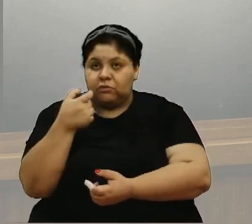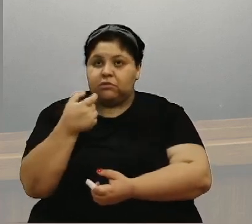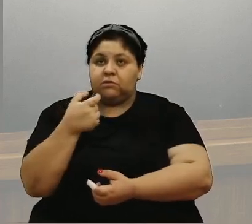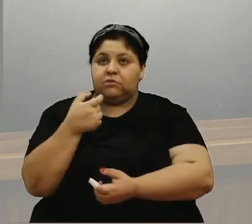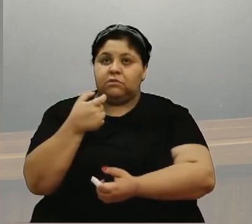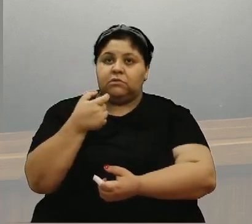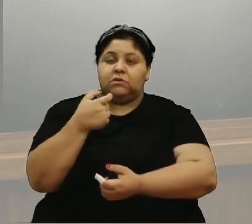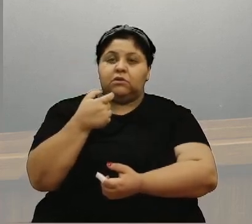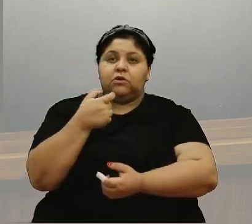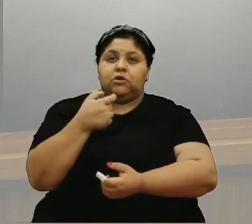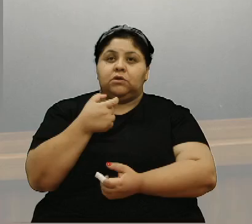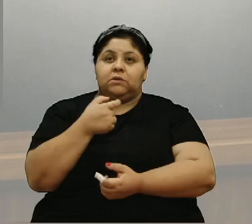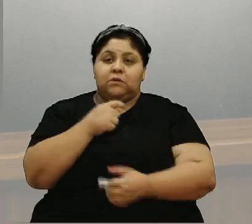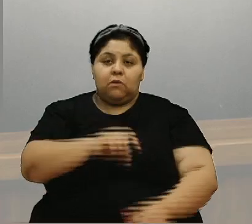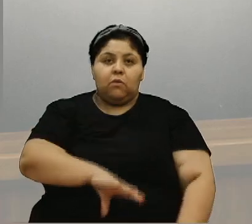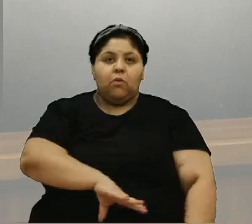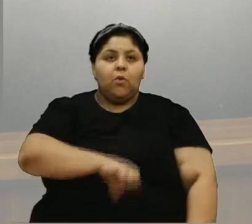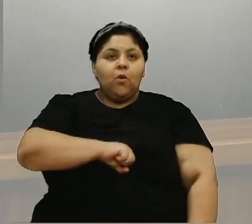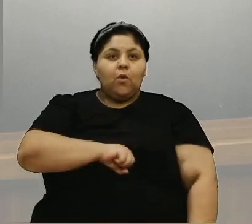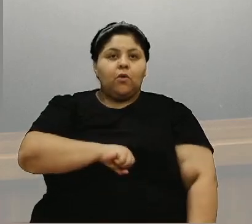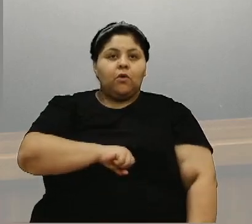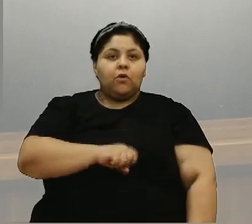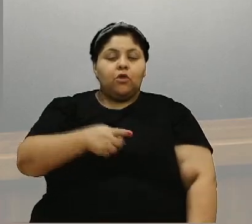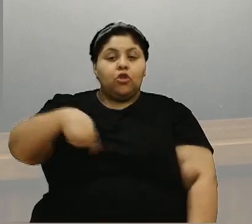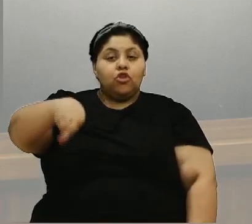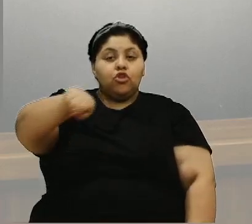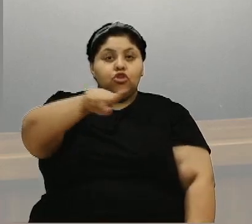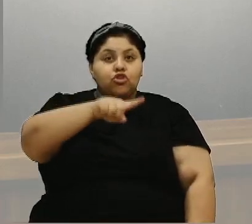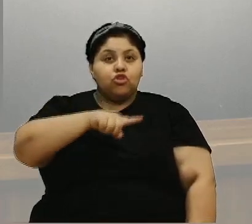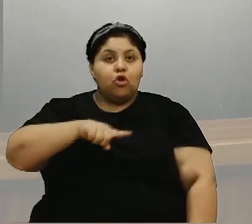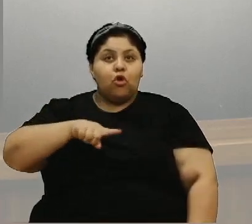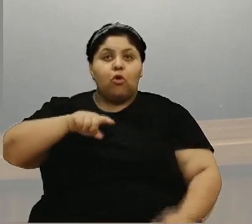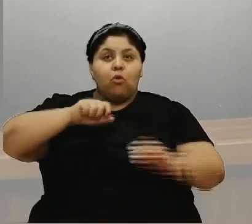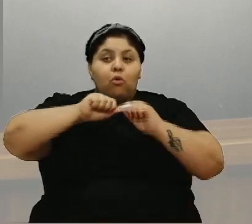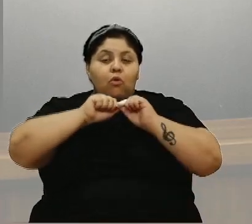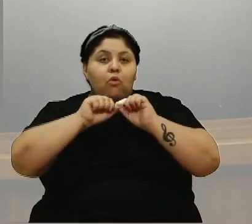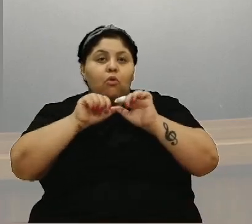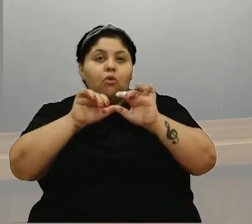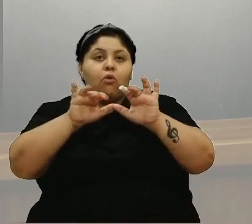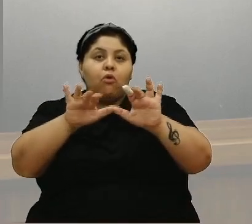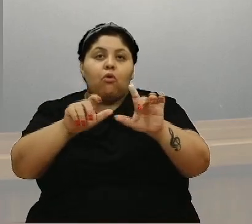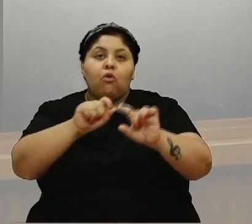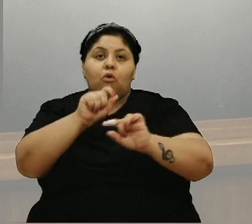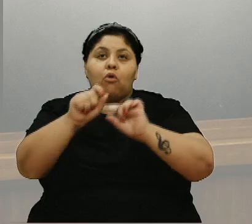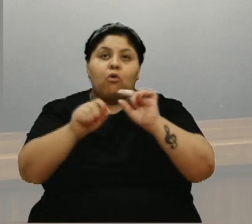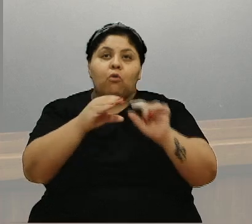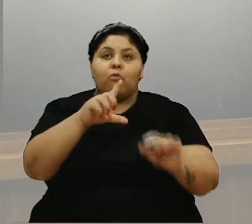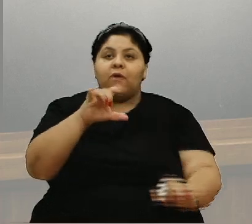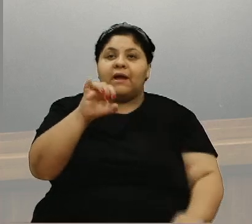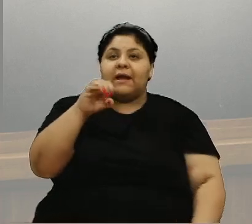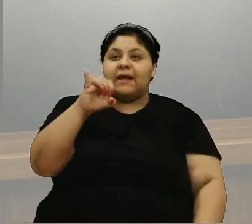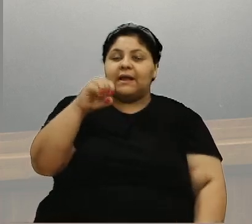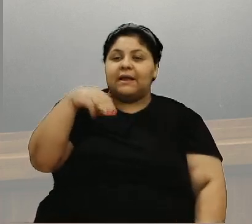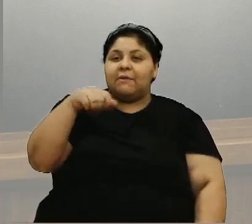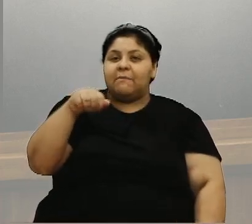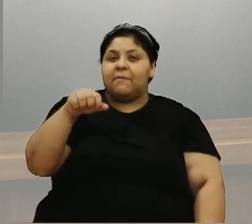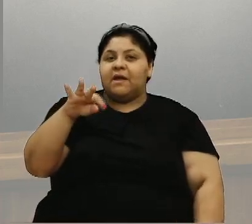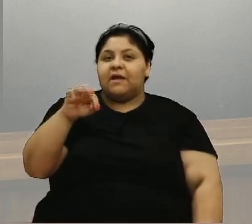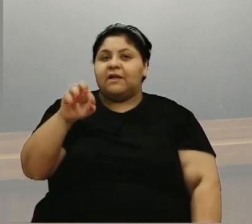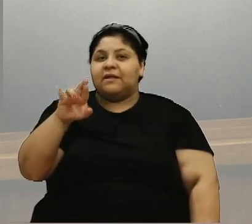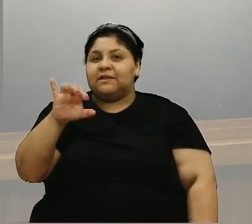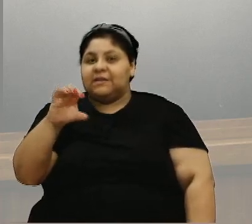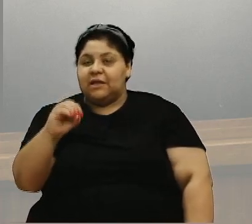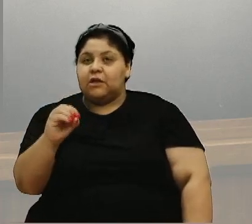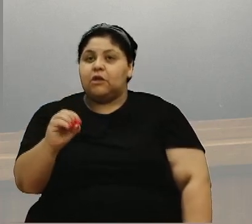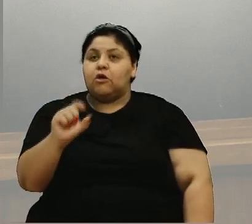da Menopausa, mas nós ampliamos e colocamos isso como climatério, porque pouca